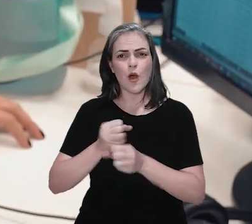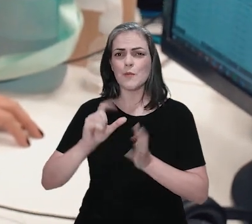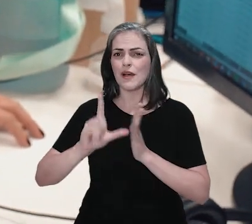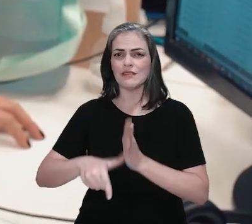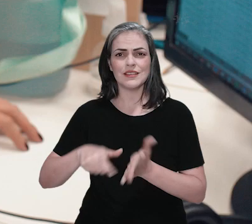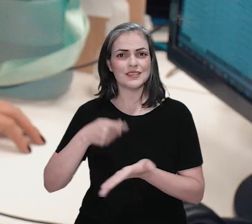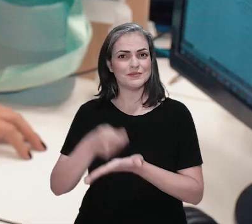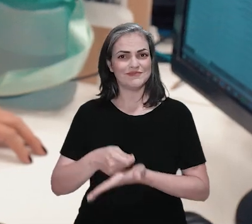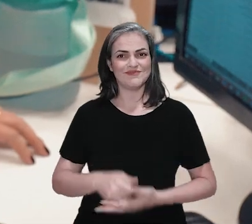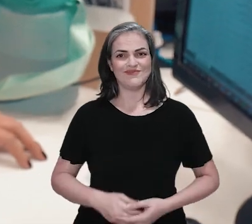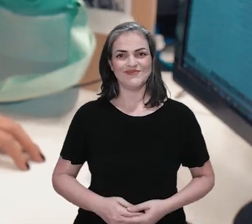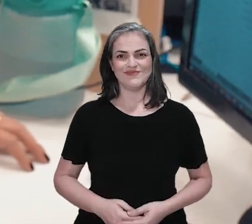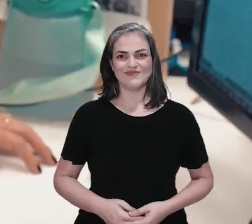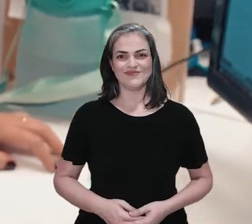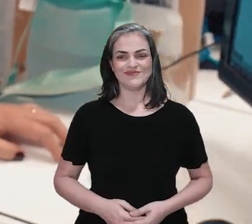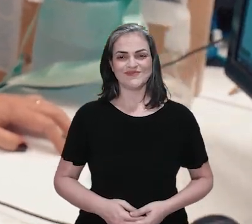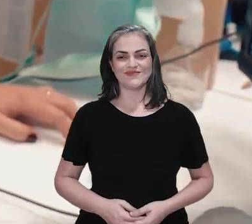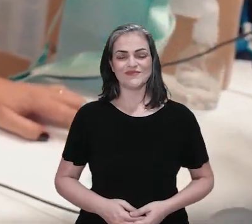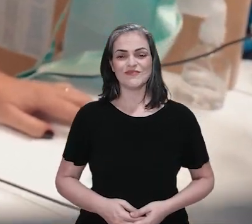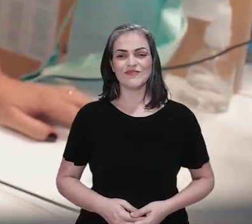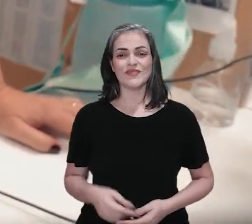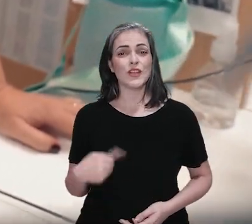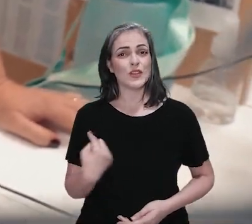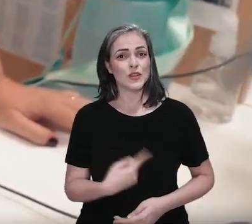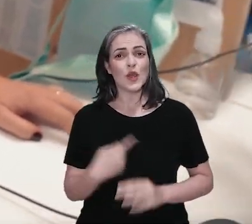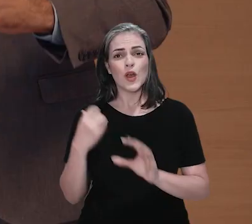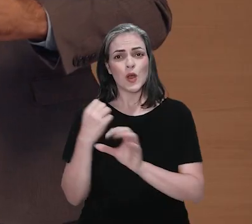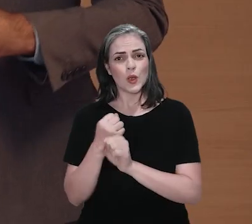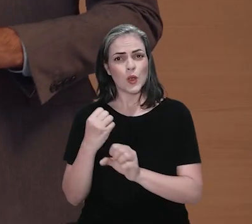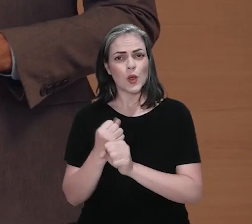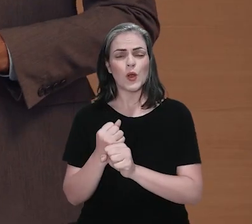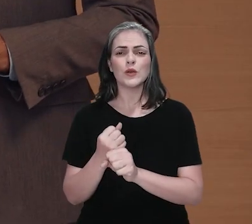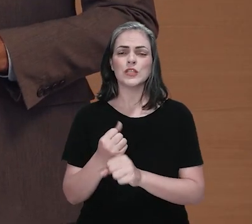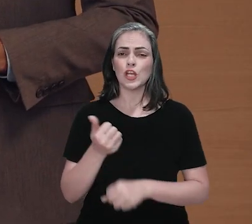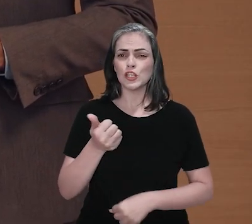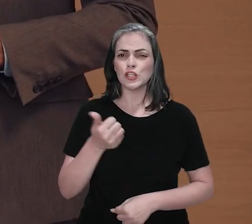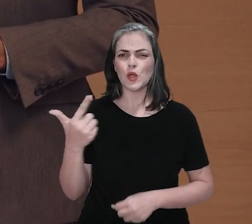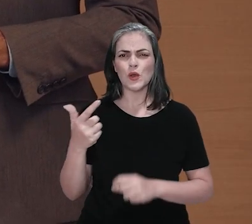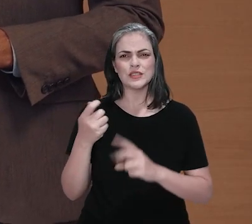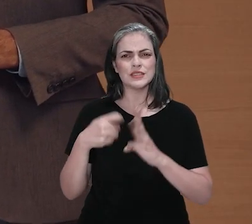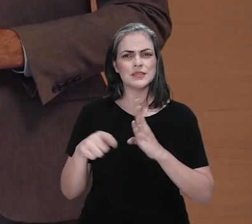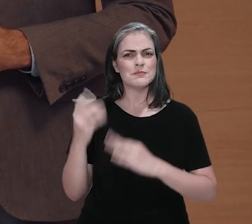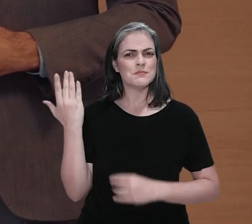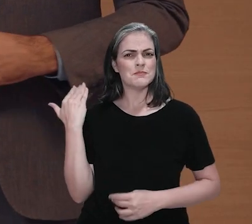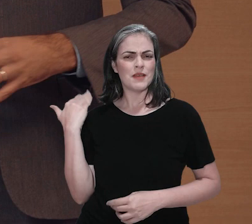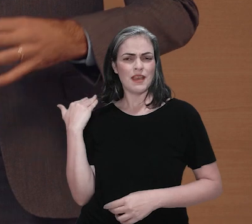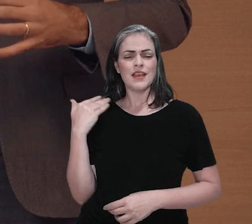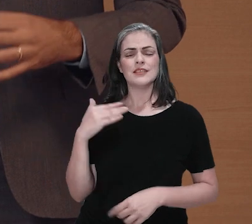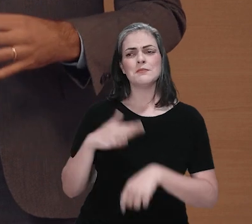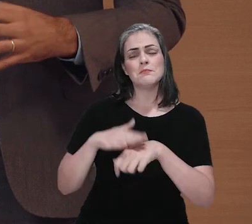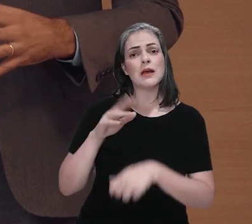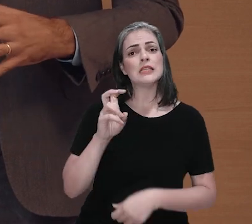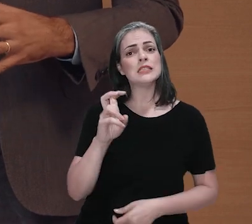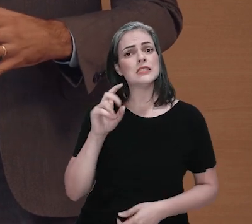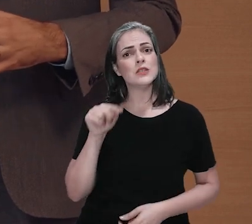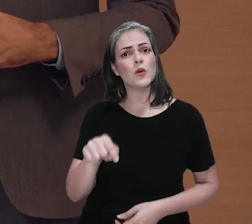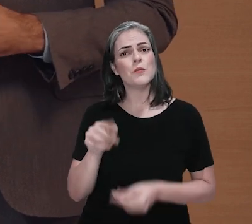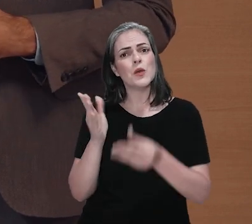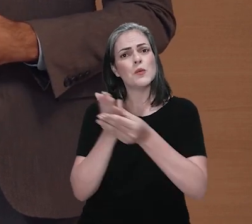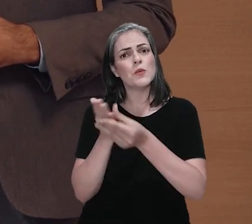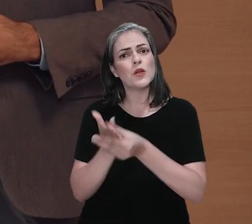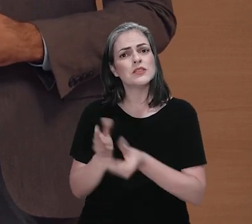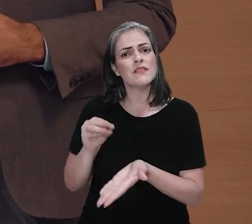por falta de pagamentos. A prestação de contas. Há pouco mais de 12 meses nós tínhamos um passivo de mais de 5 mil